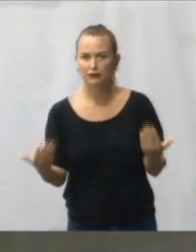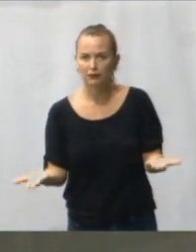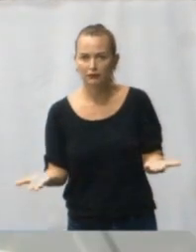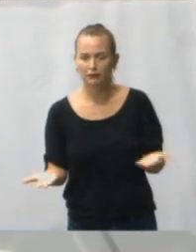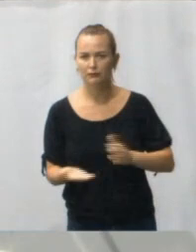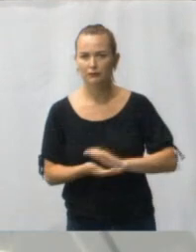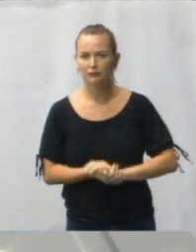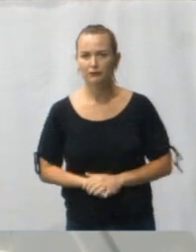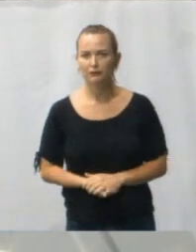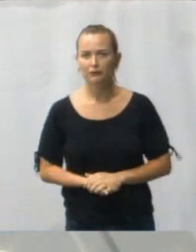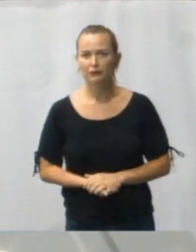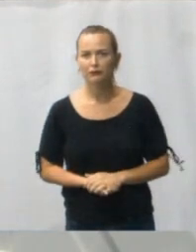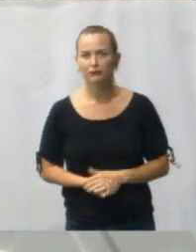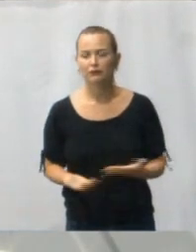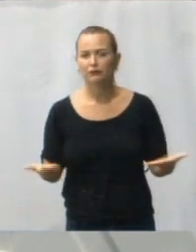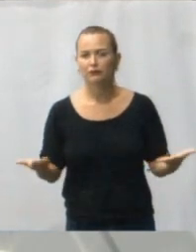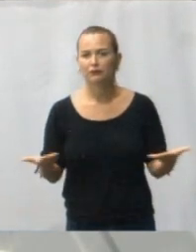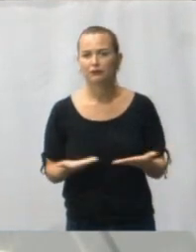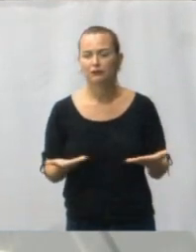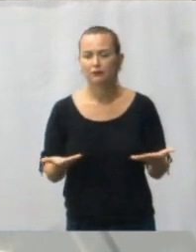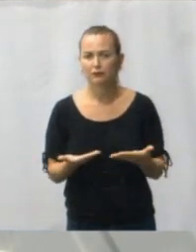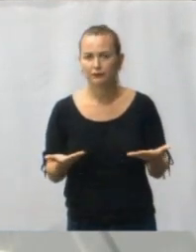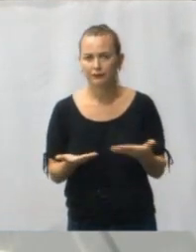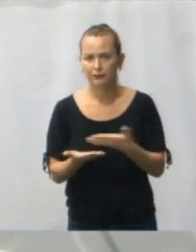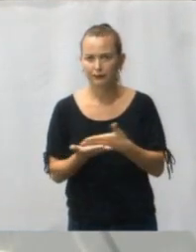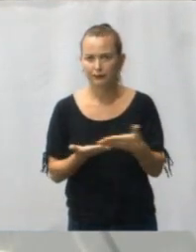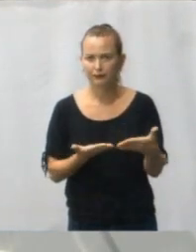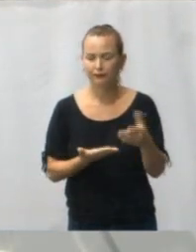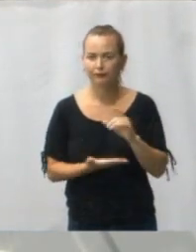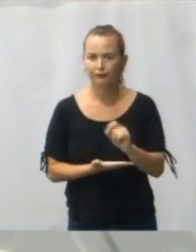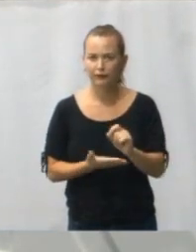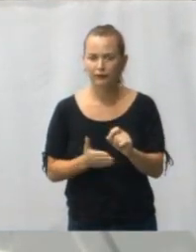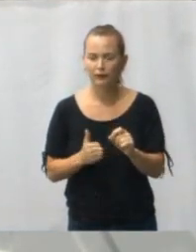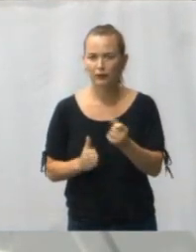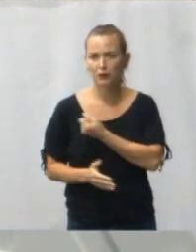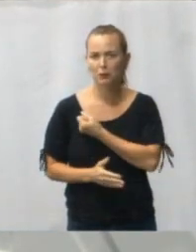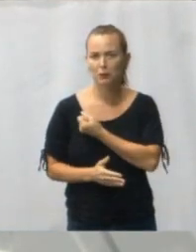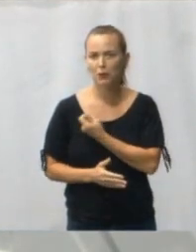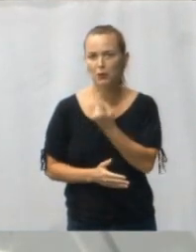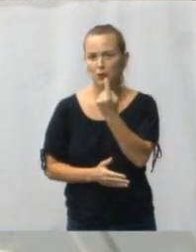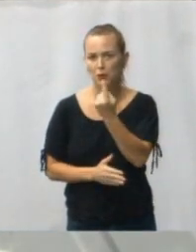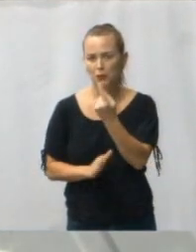agora sim a gente passa ao item 1 da pauta, projeto de lei